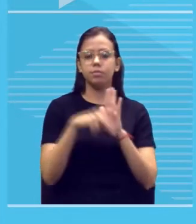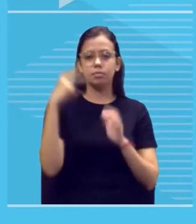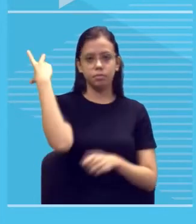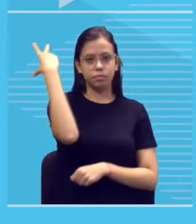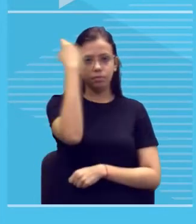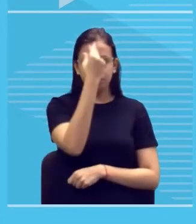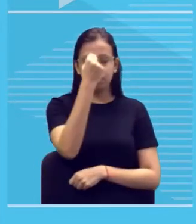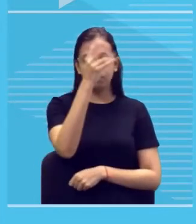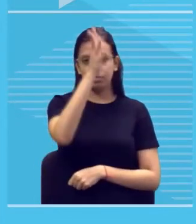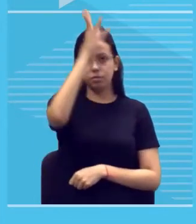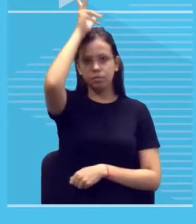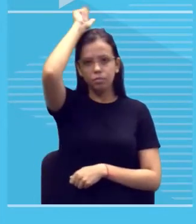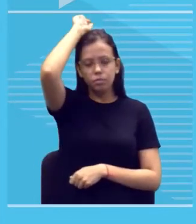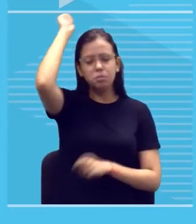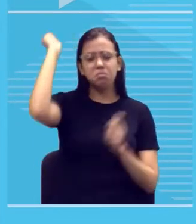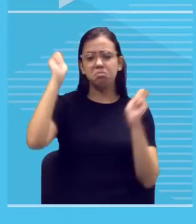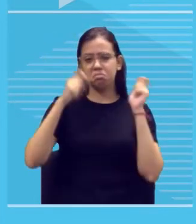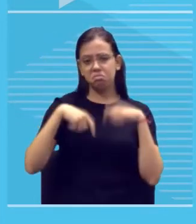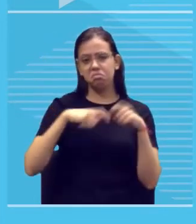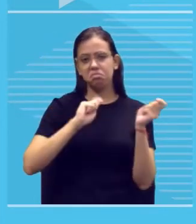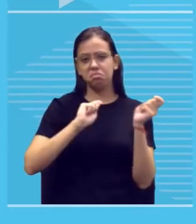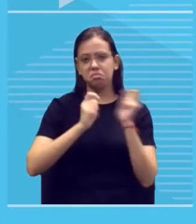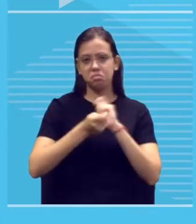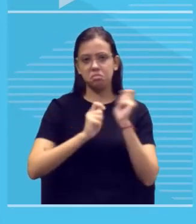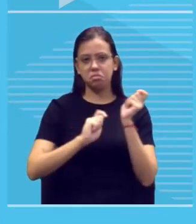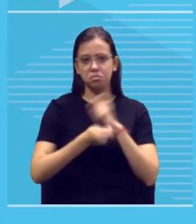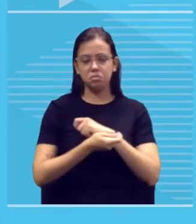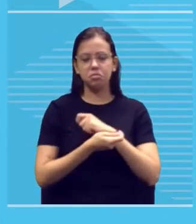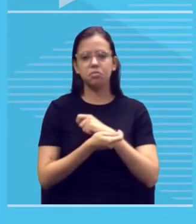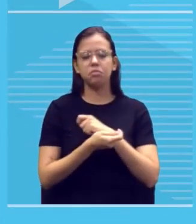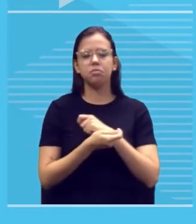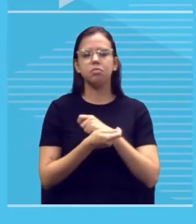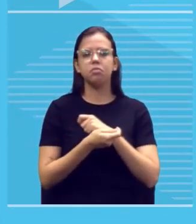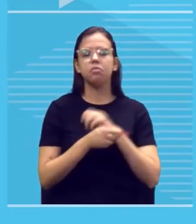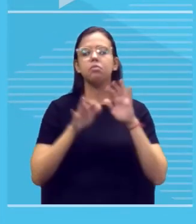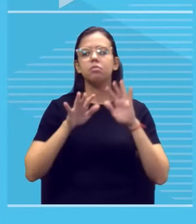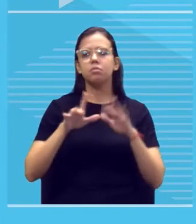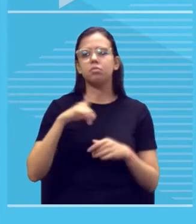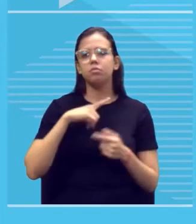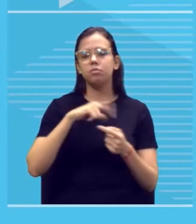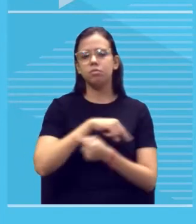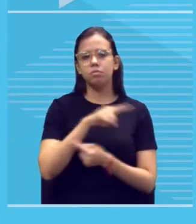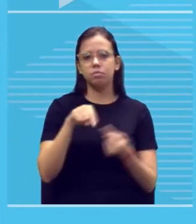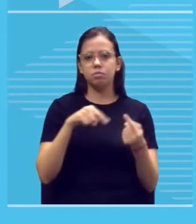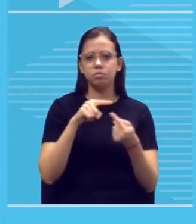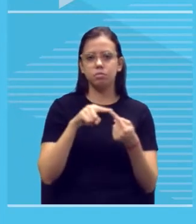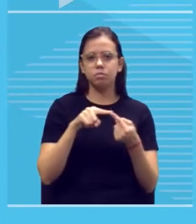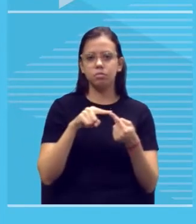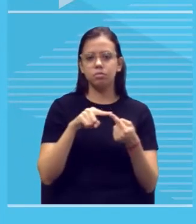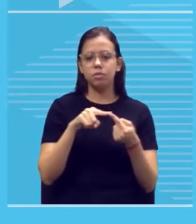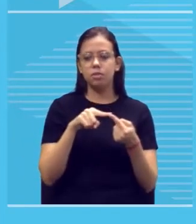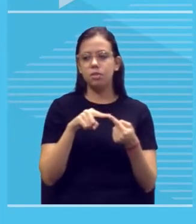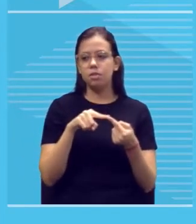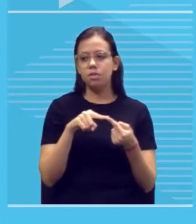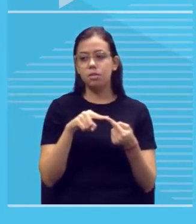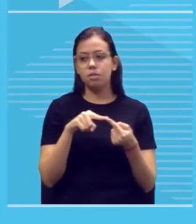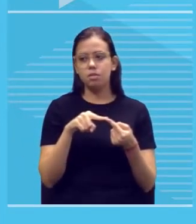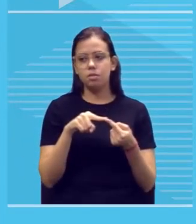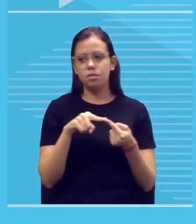de mesmo que adaptadas né elas tinham por objetivos somente entreter